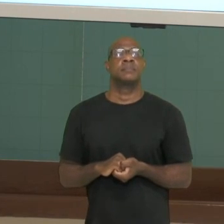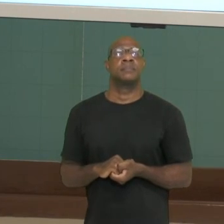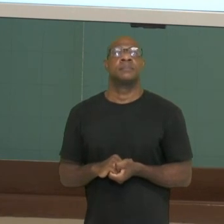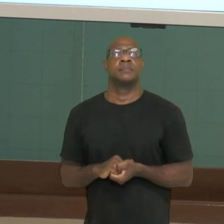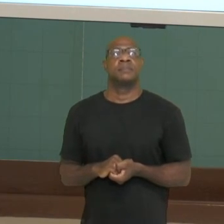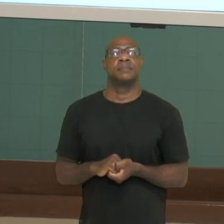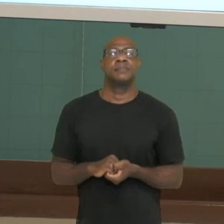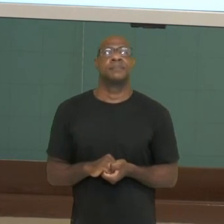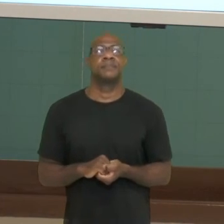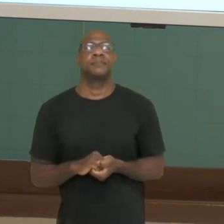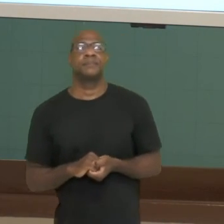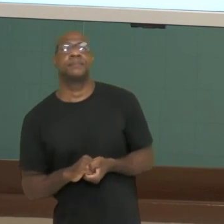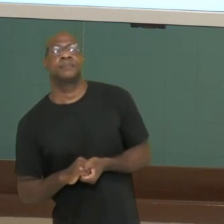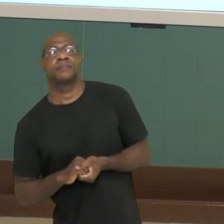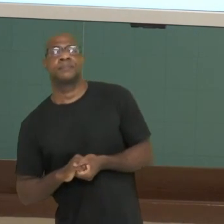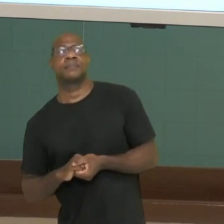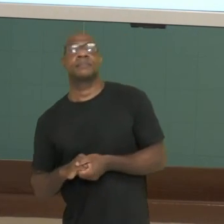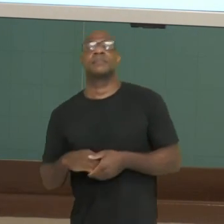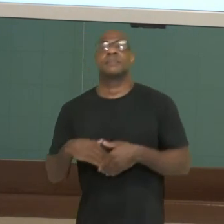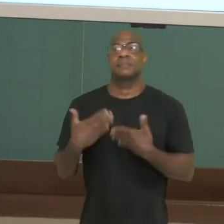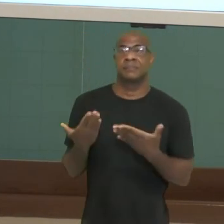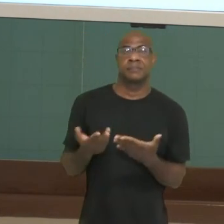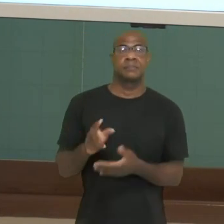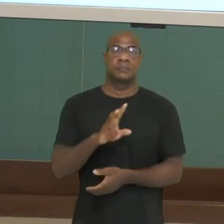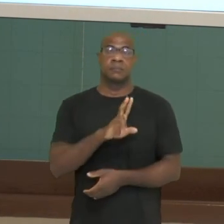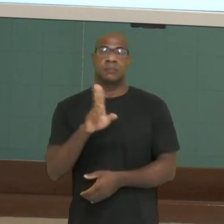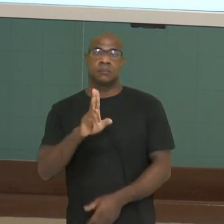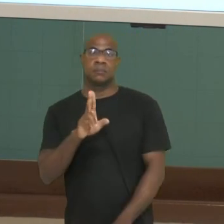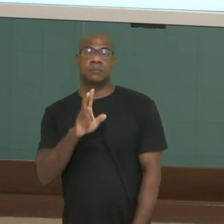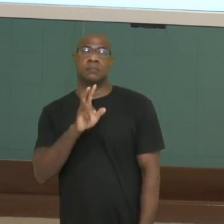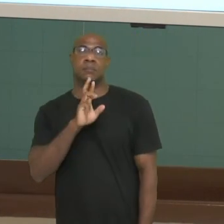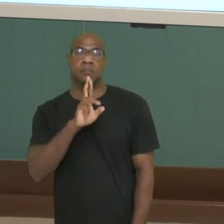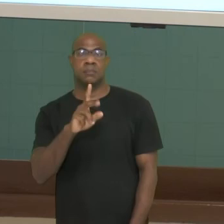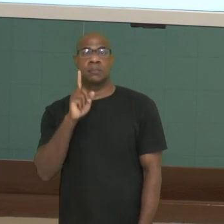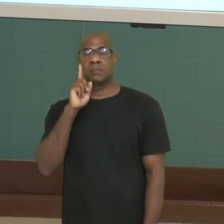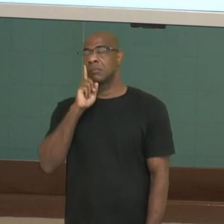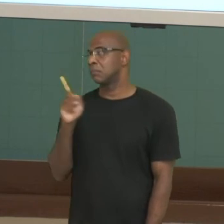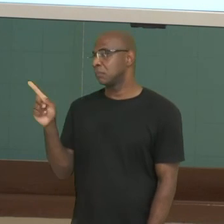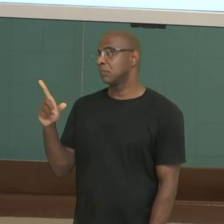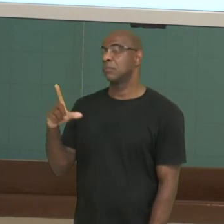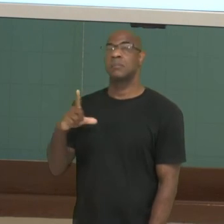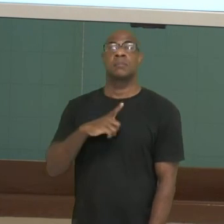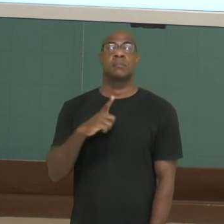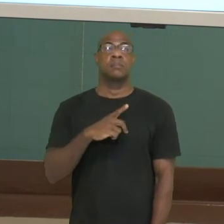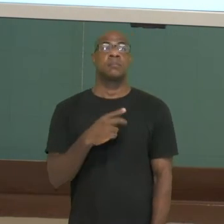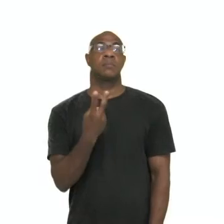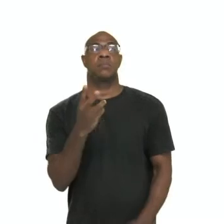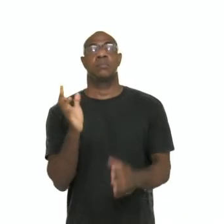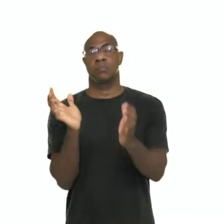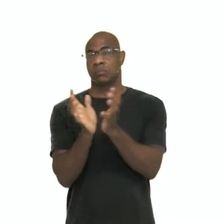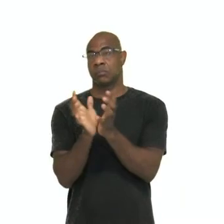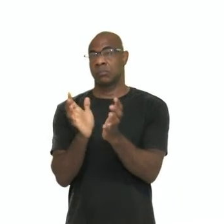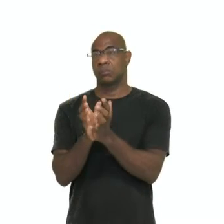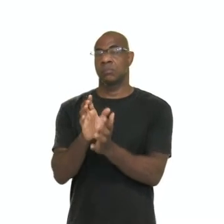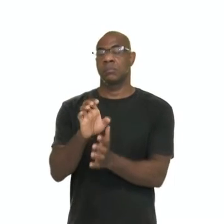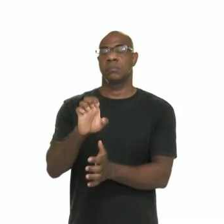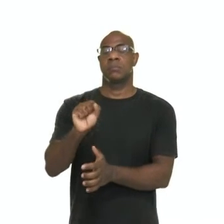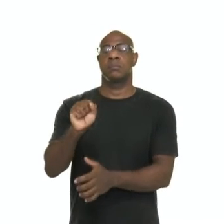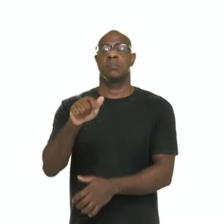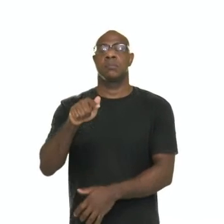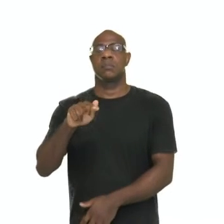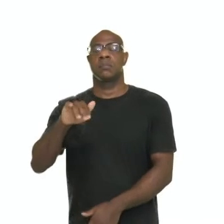na borda norte, na borda sul do Grand Canyon, habitam duas populações de esquilos com diferenças